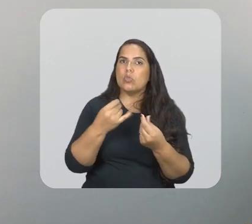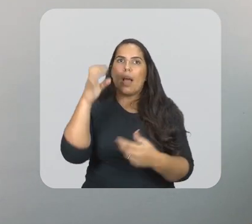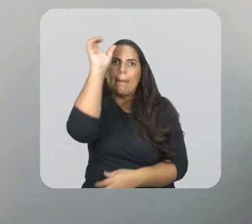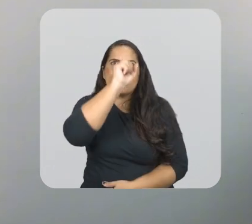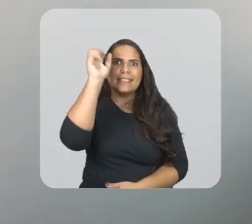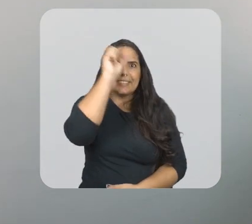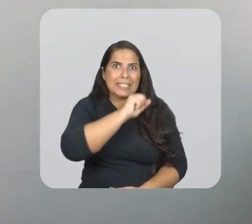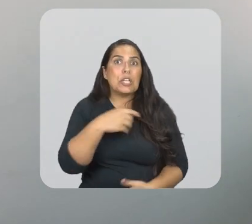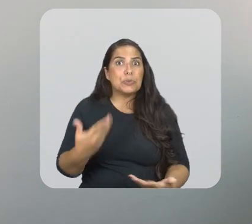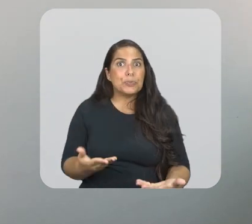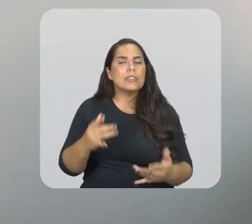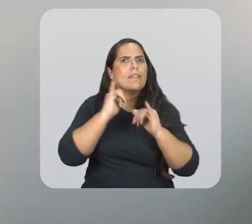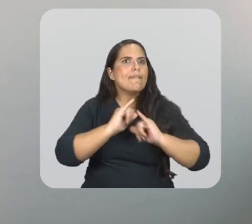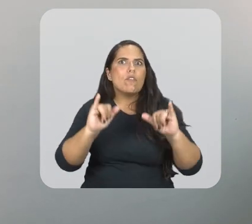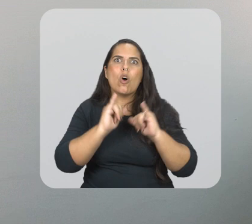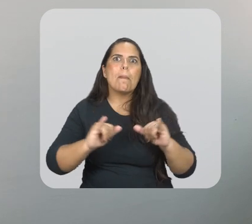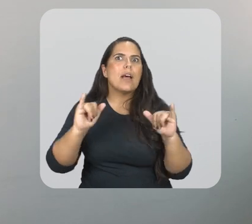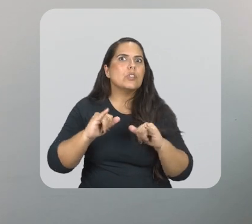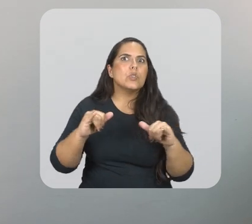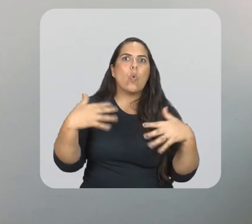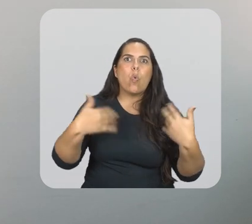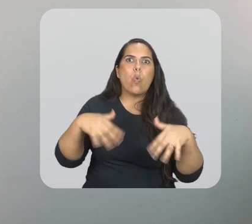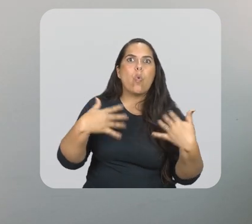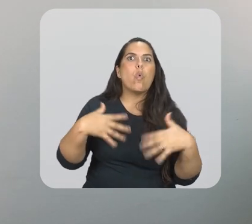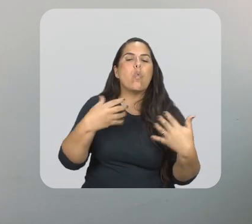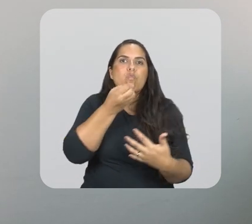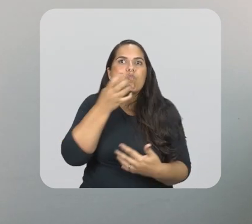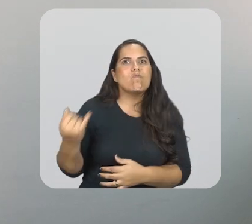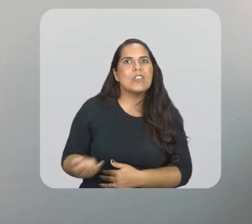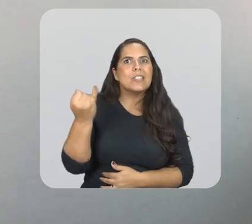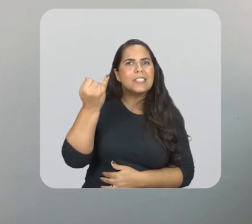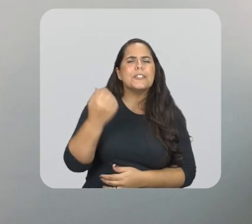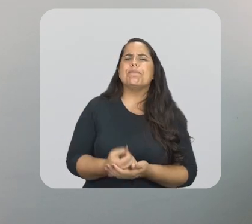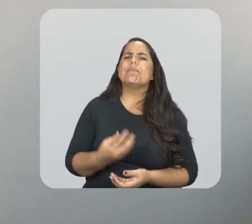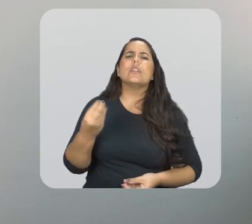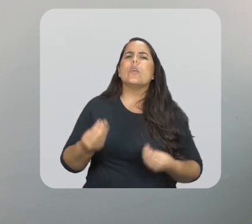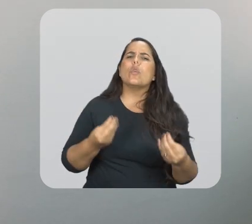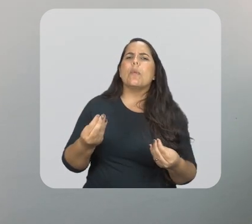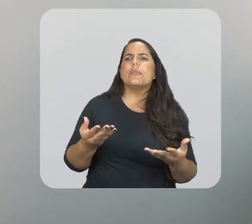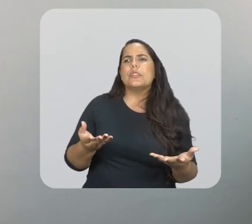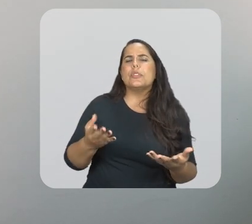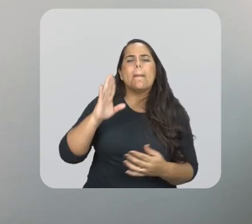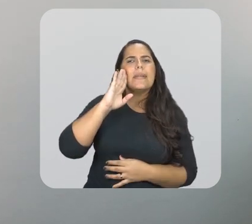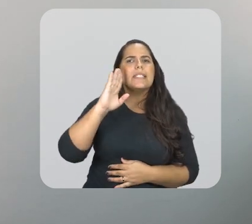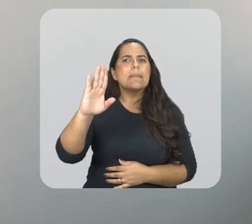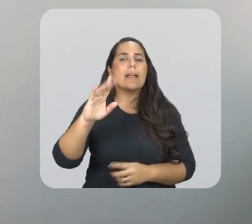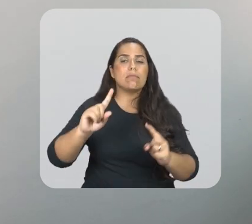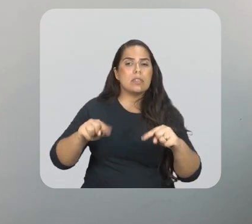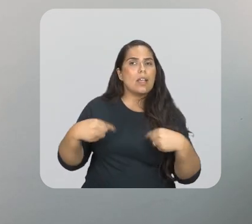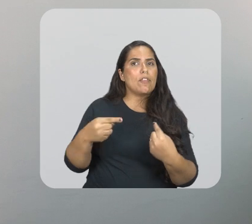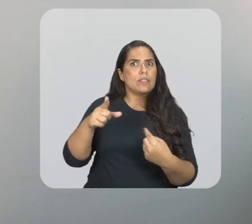muito aprendizado, né? Ainda mais com essas informações tão robustas, tão relevantes também. E quais são, assim, os